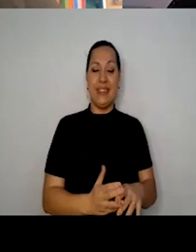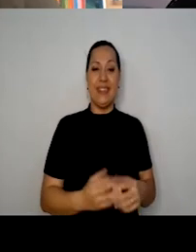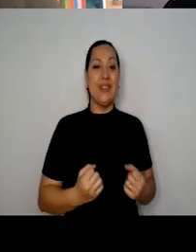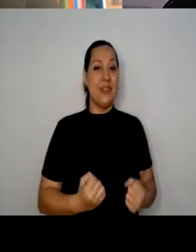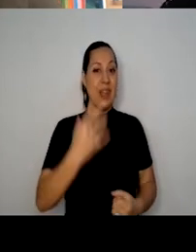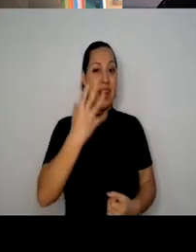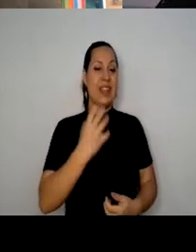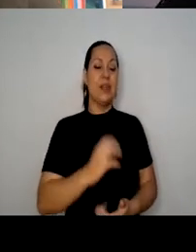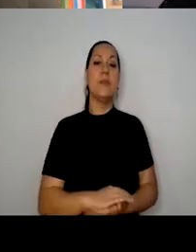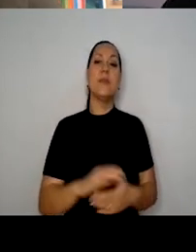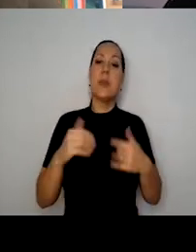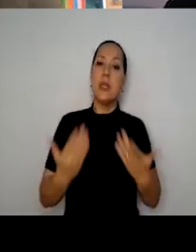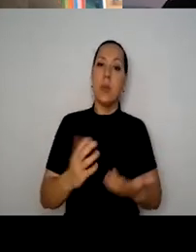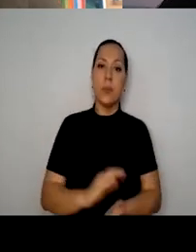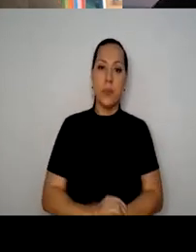Então,